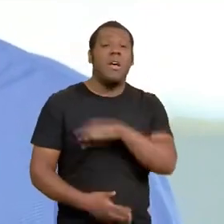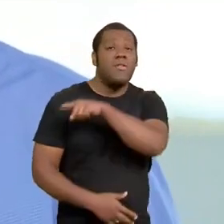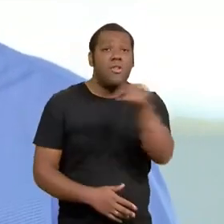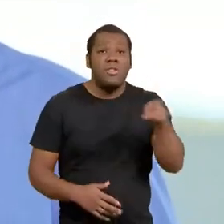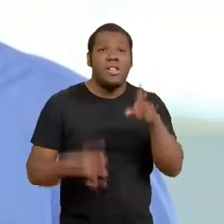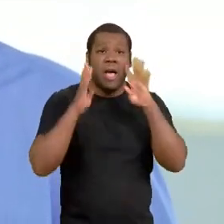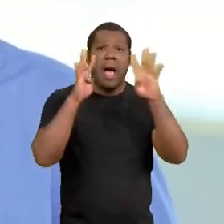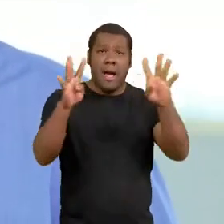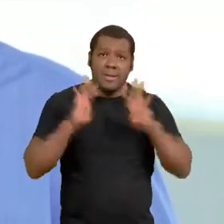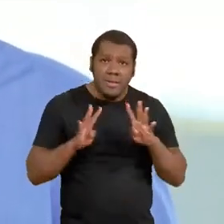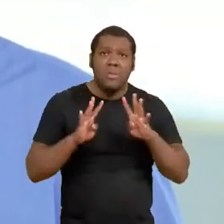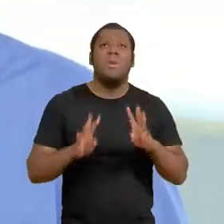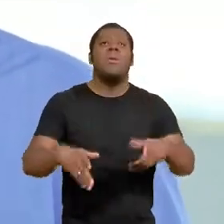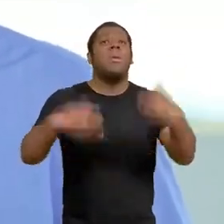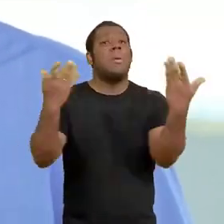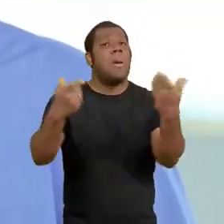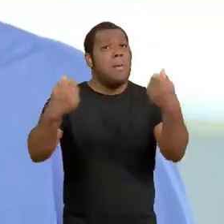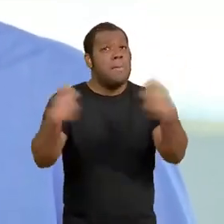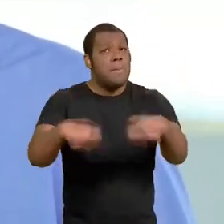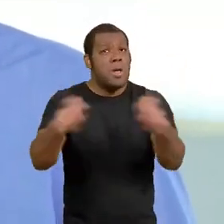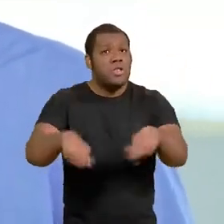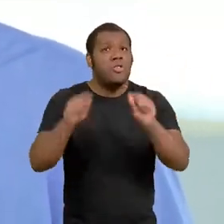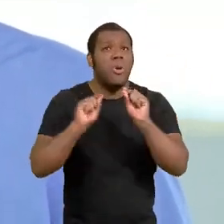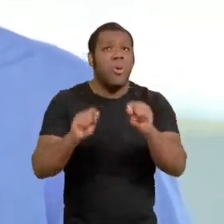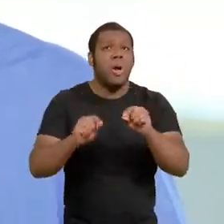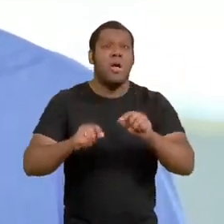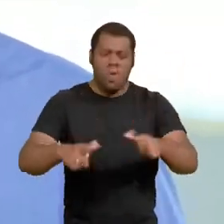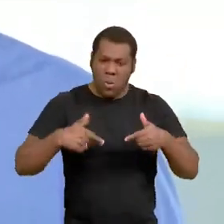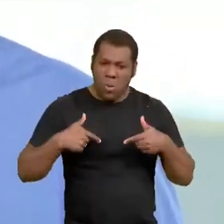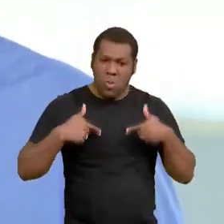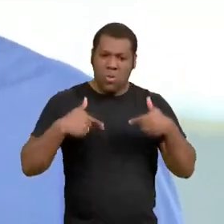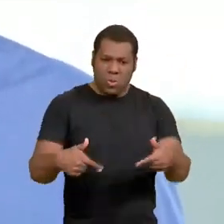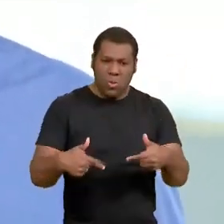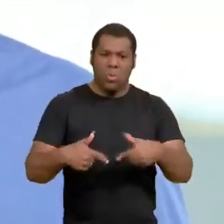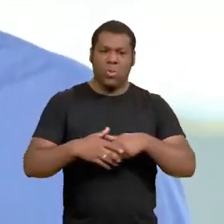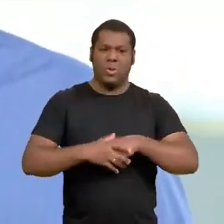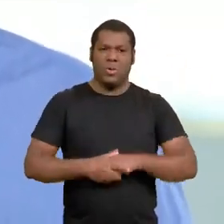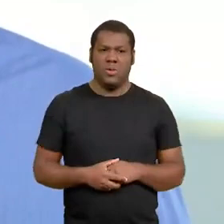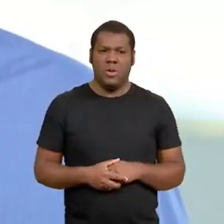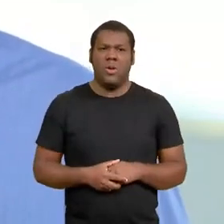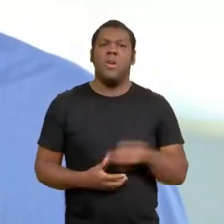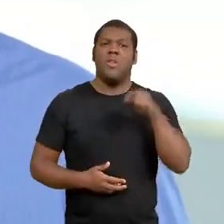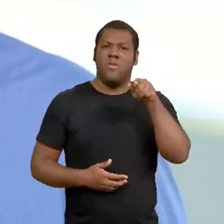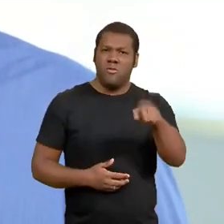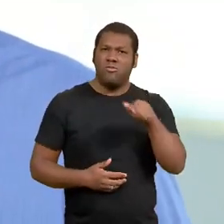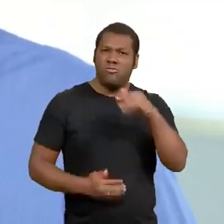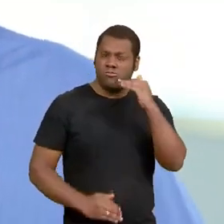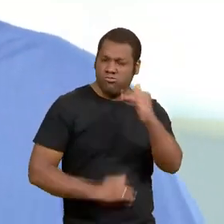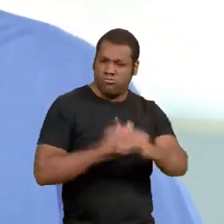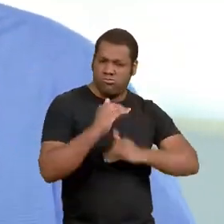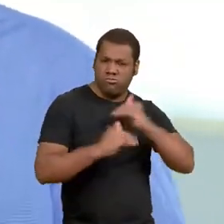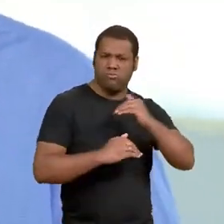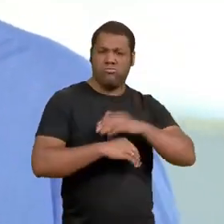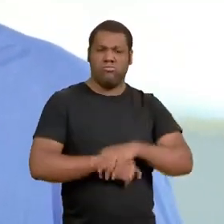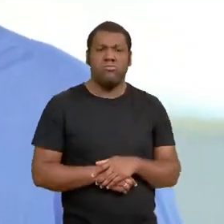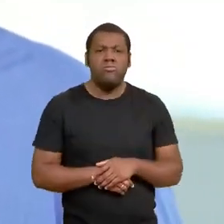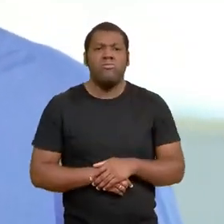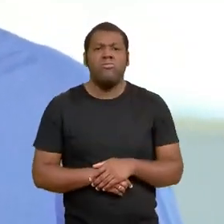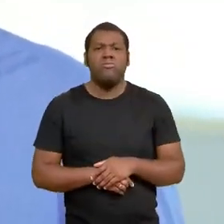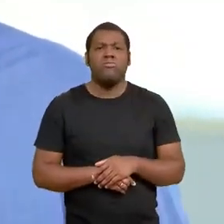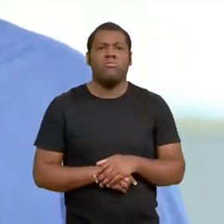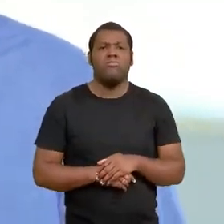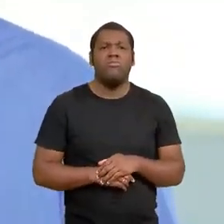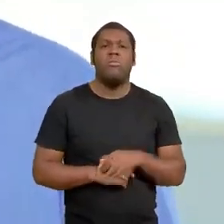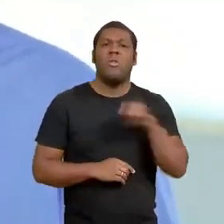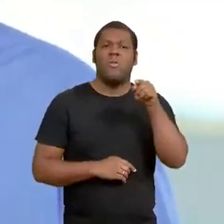alguma coisa para você se transformar em alguém que produz alguma coisa, em alguém que cria alguma